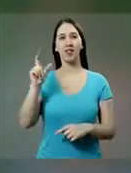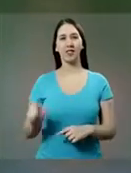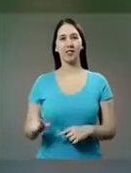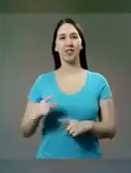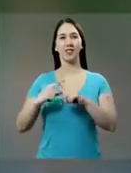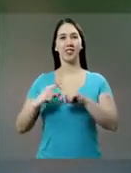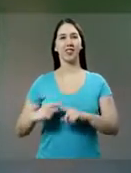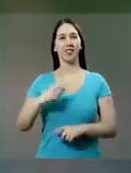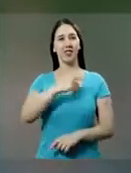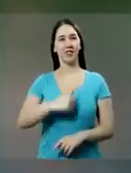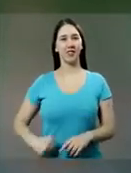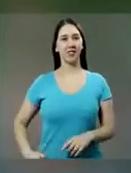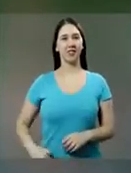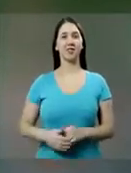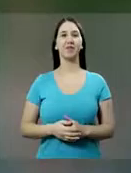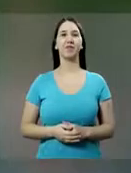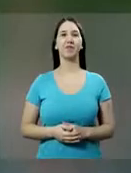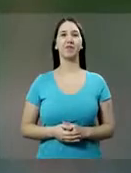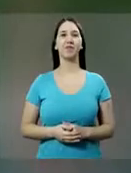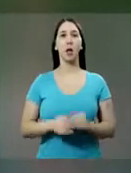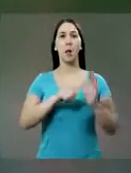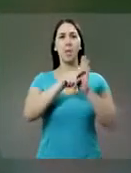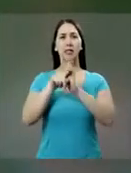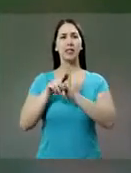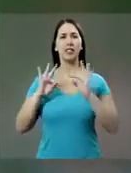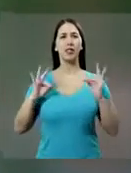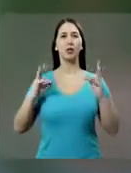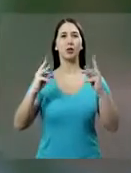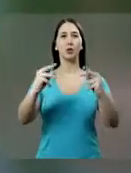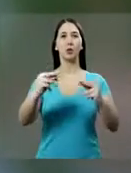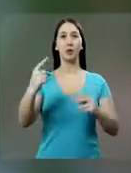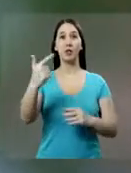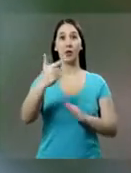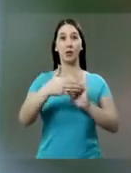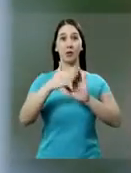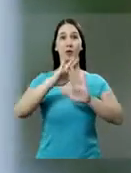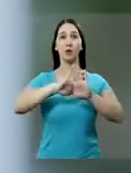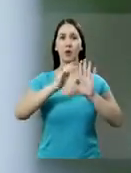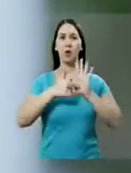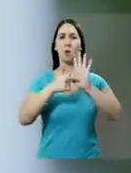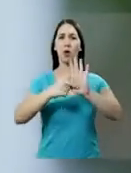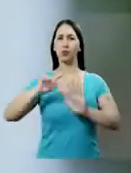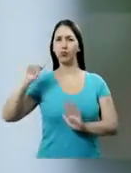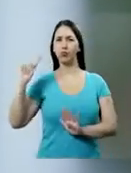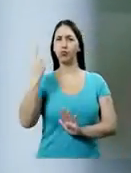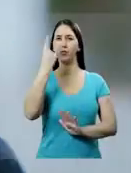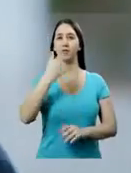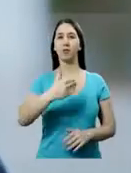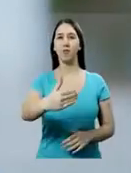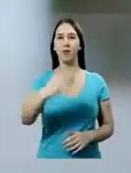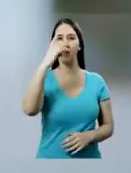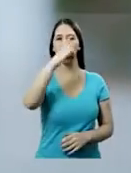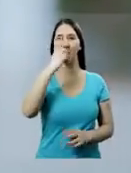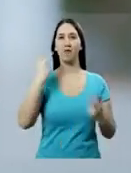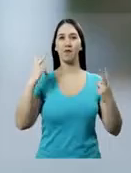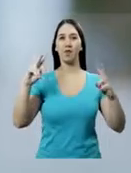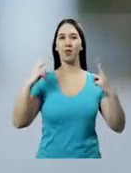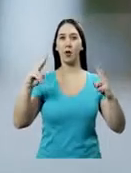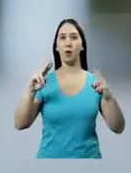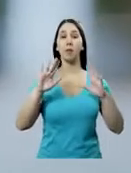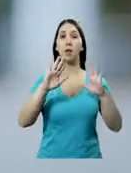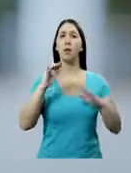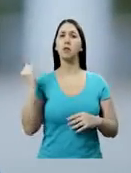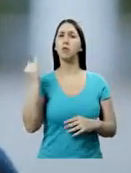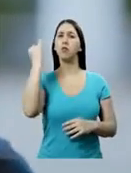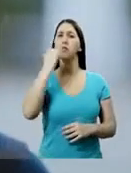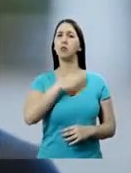Todas as pesquisas desse segundo turno apontam a nossa liderança absoluta e a nossa vitória no próximo domingo. Mas sabe o que é mais importante para